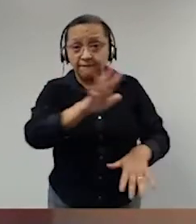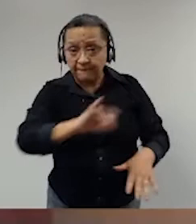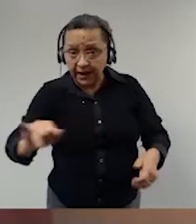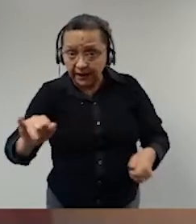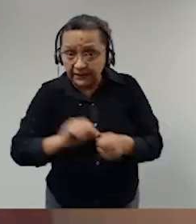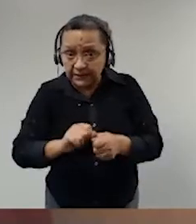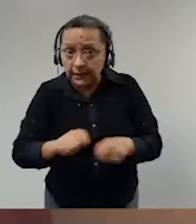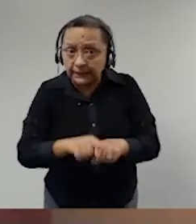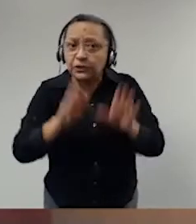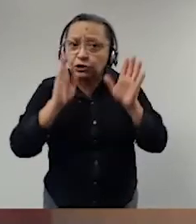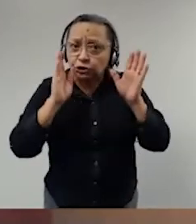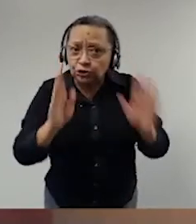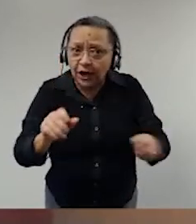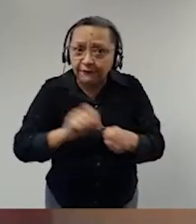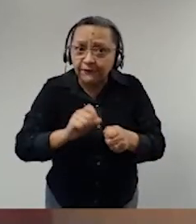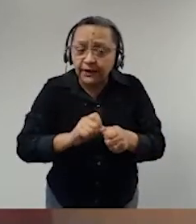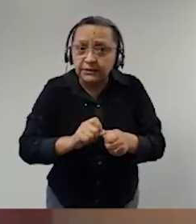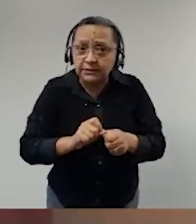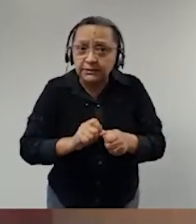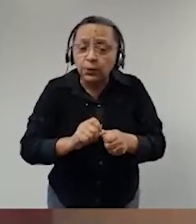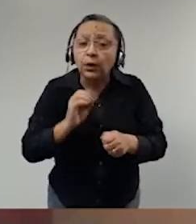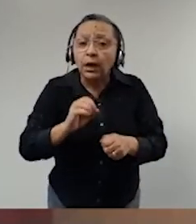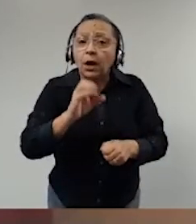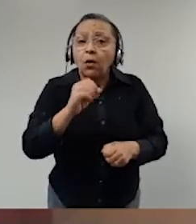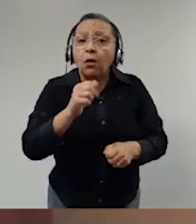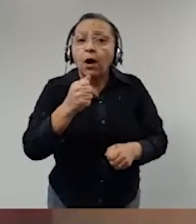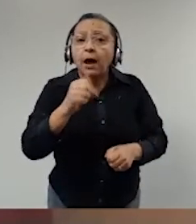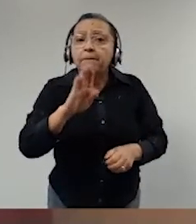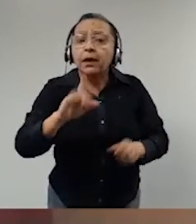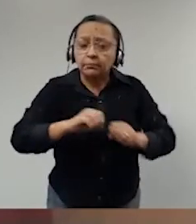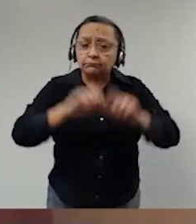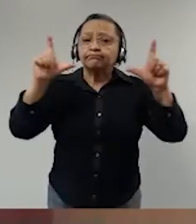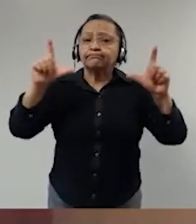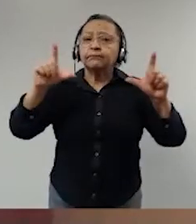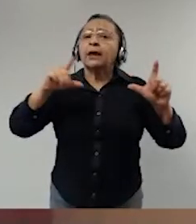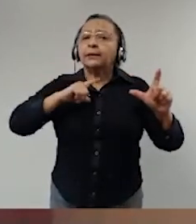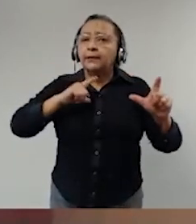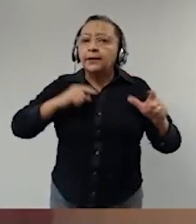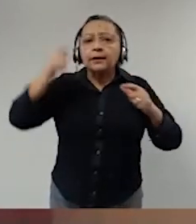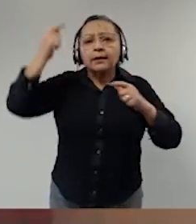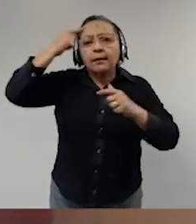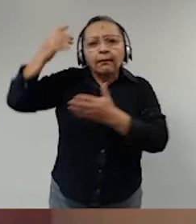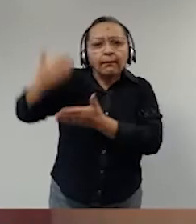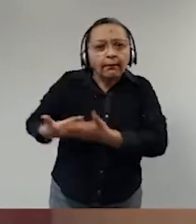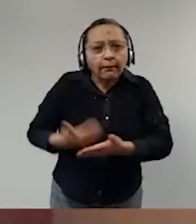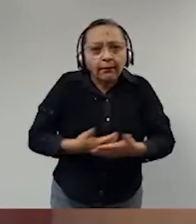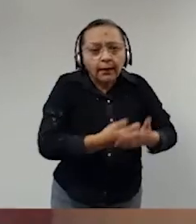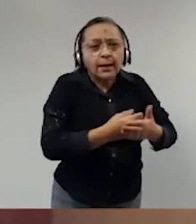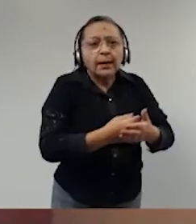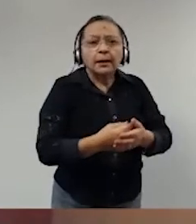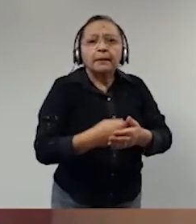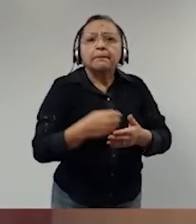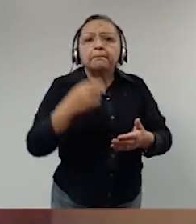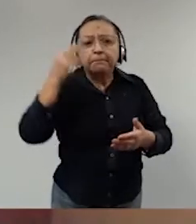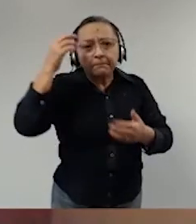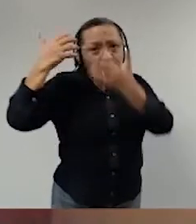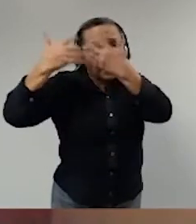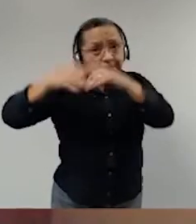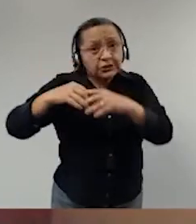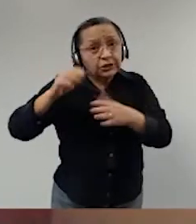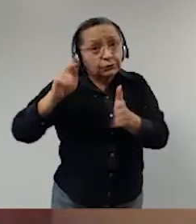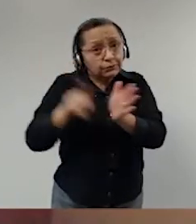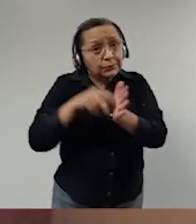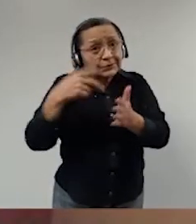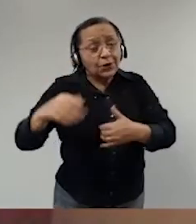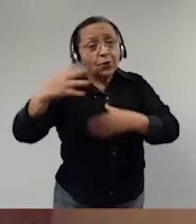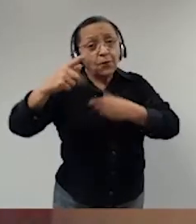já, com que a OAB ela tenha não apenas que pensar o seu papel nessa conjuntura,